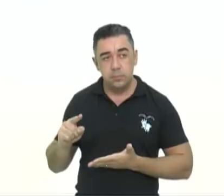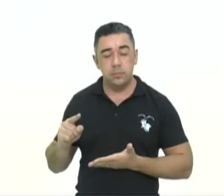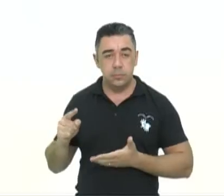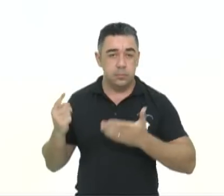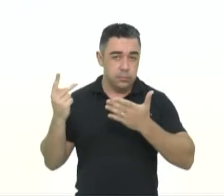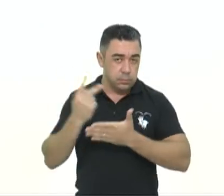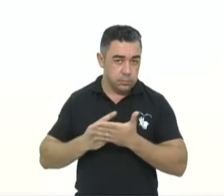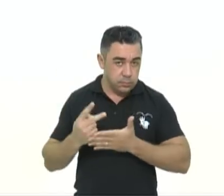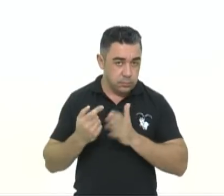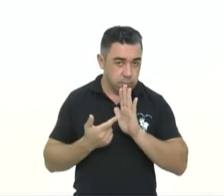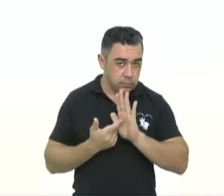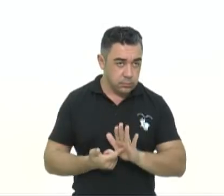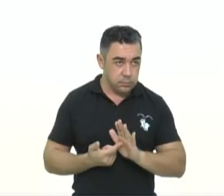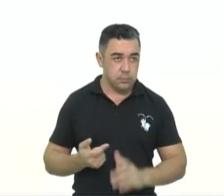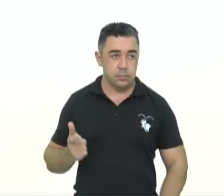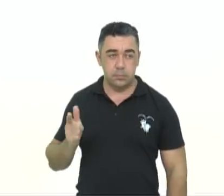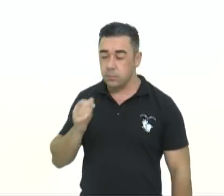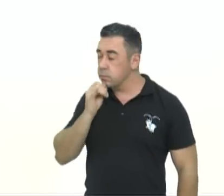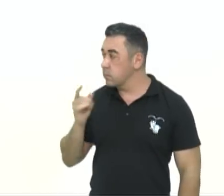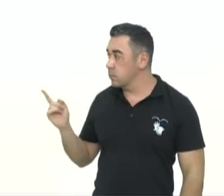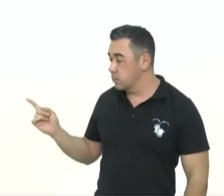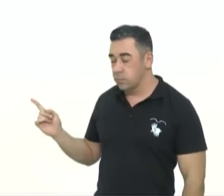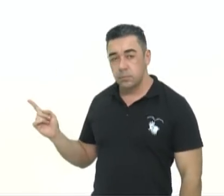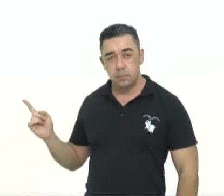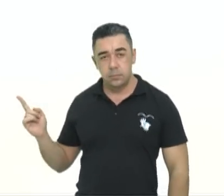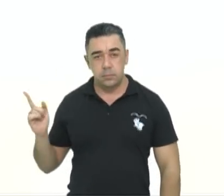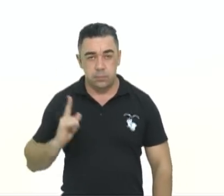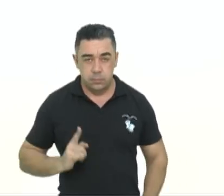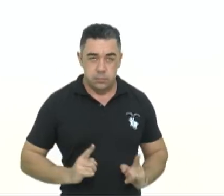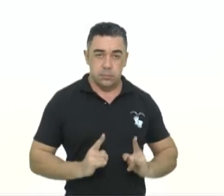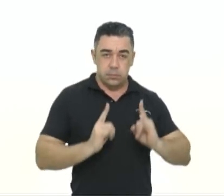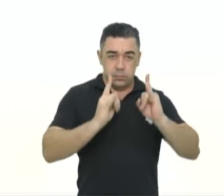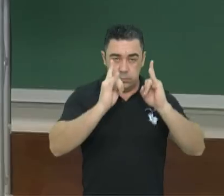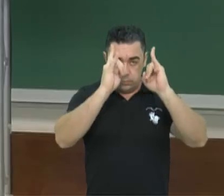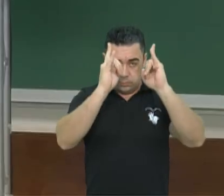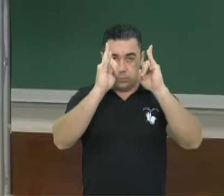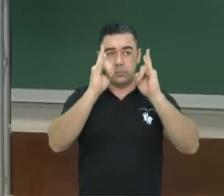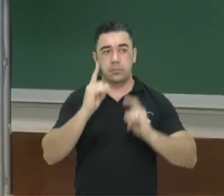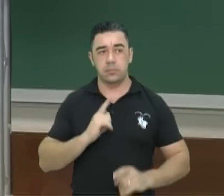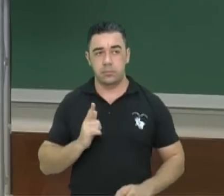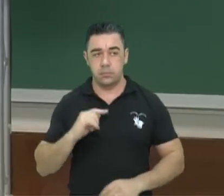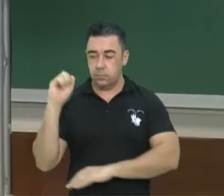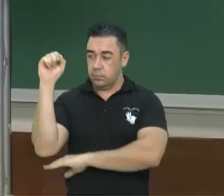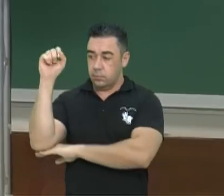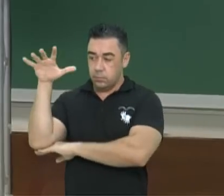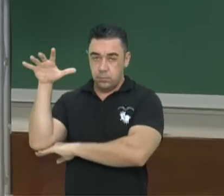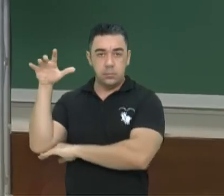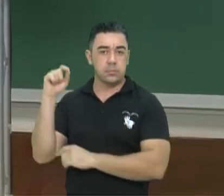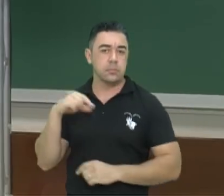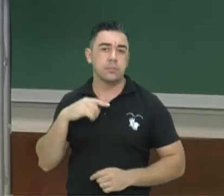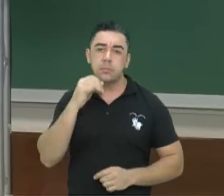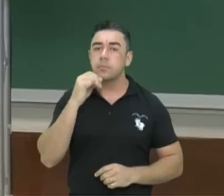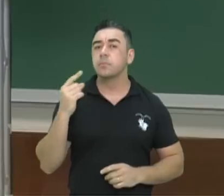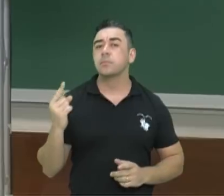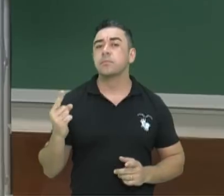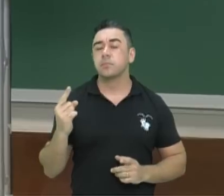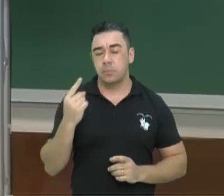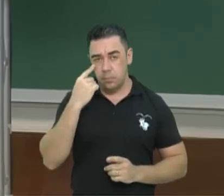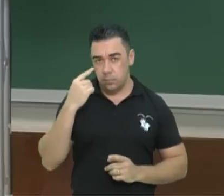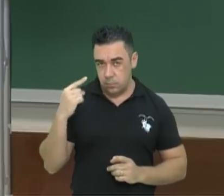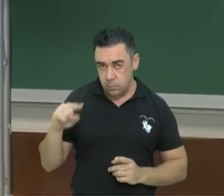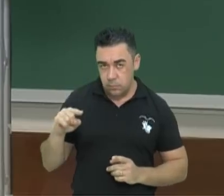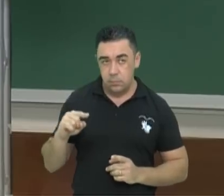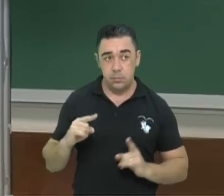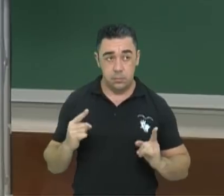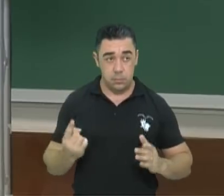conforme a figura abaixo. Então, nós temos o prédio, né, e temos o poste. Observe que é